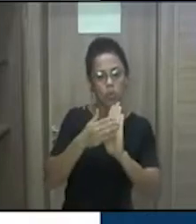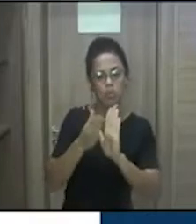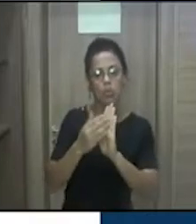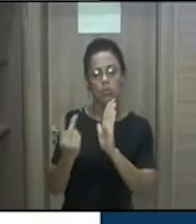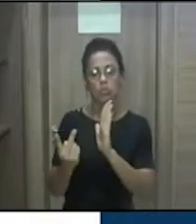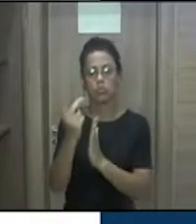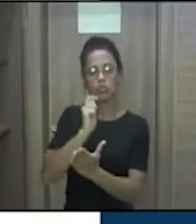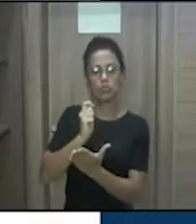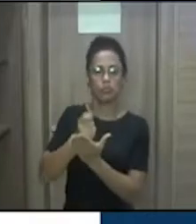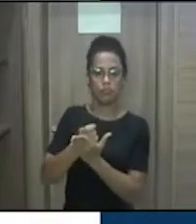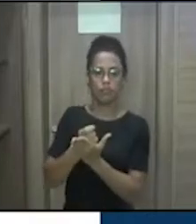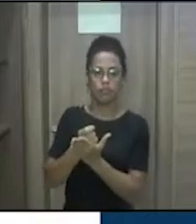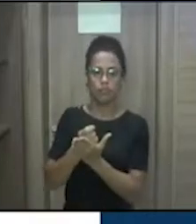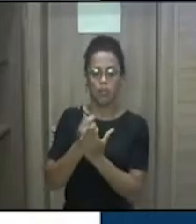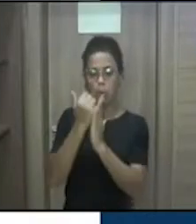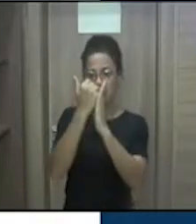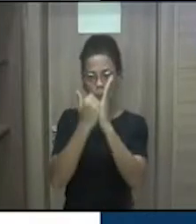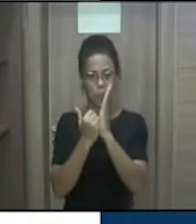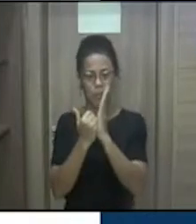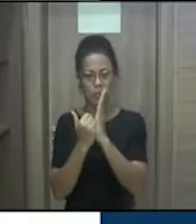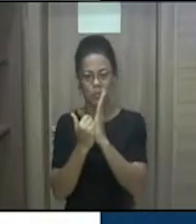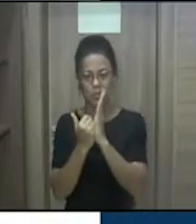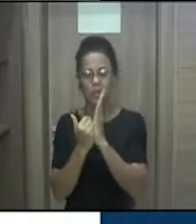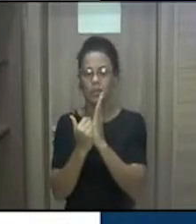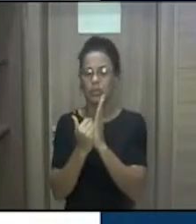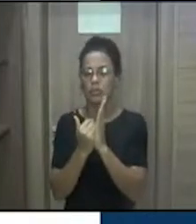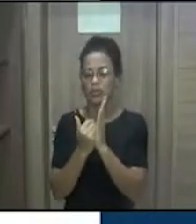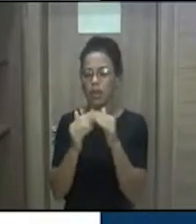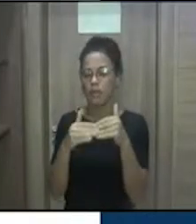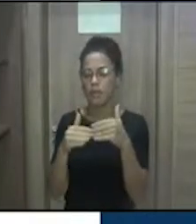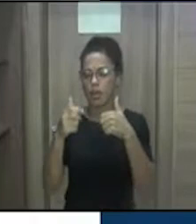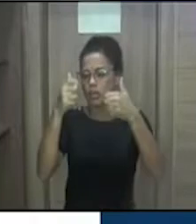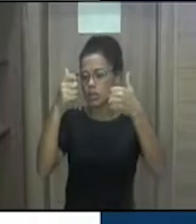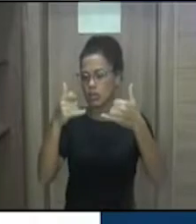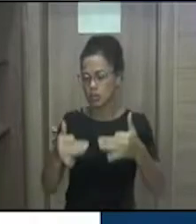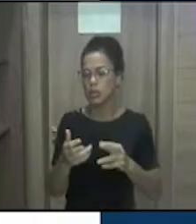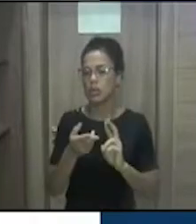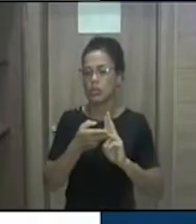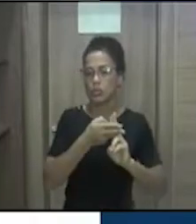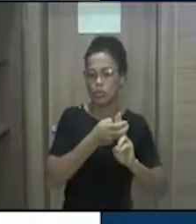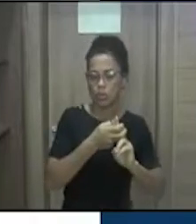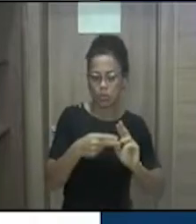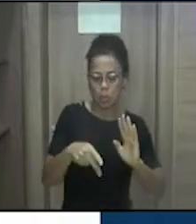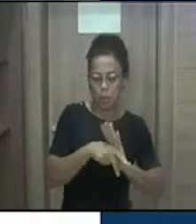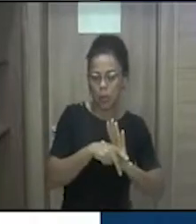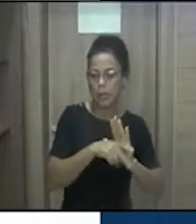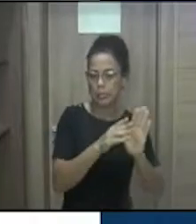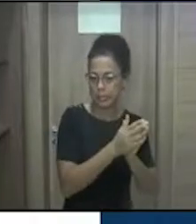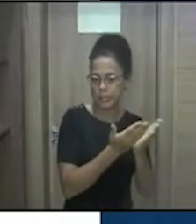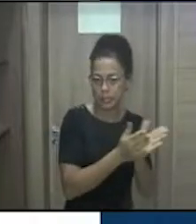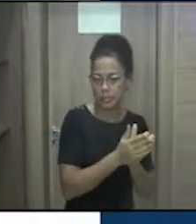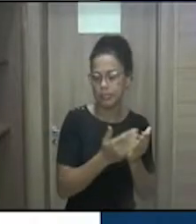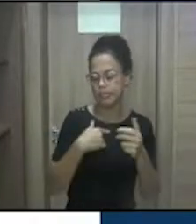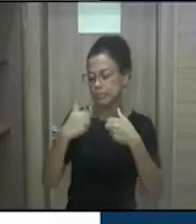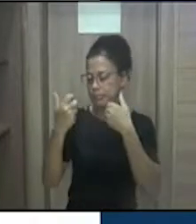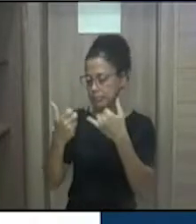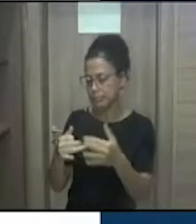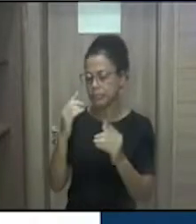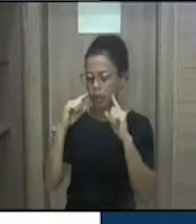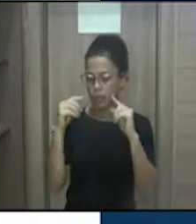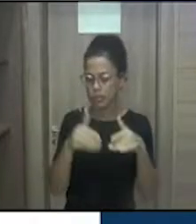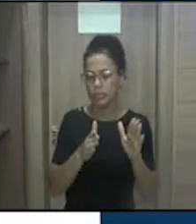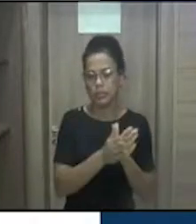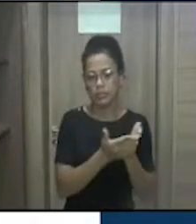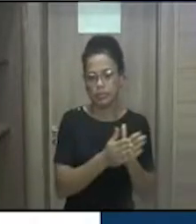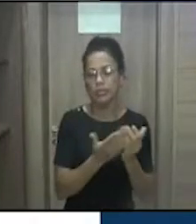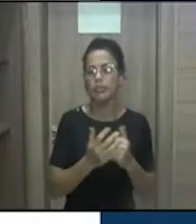preço pago ele não é tão baixo, e a gente vai falar um pouco agora sobre SUS para pobres e odontologia para pobres também, né? É uma